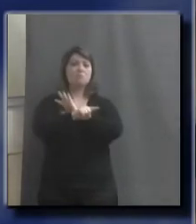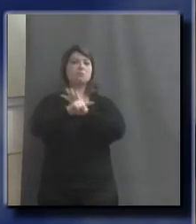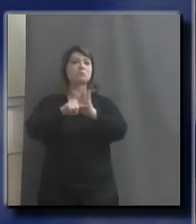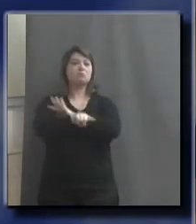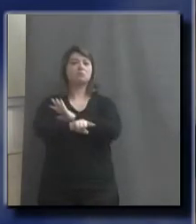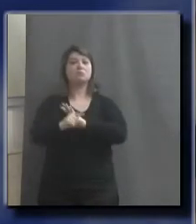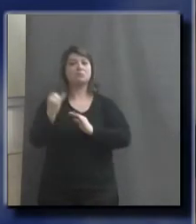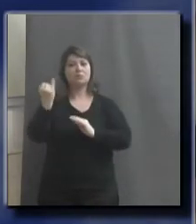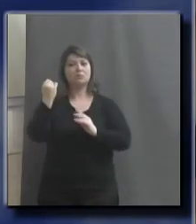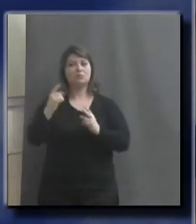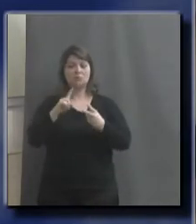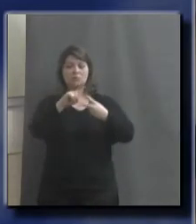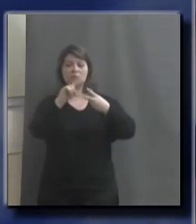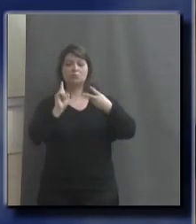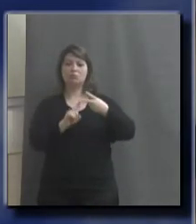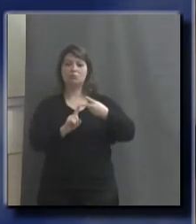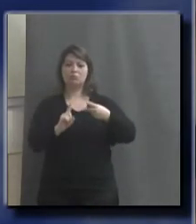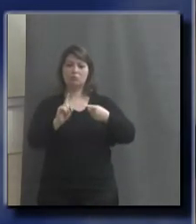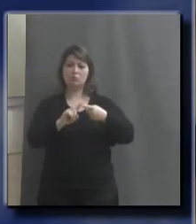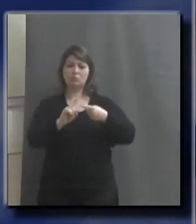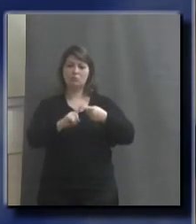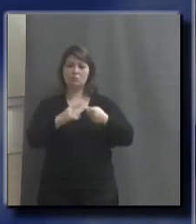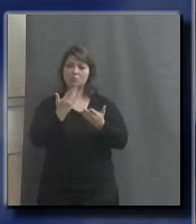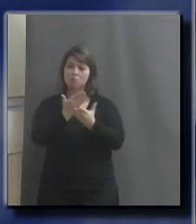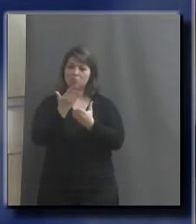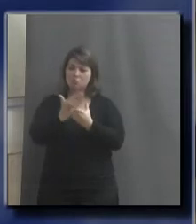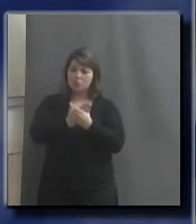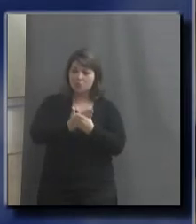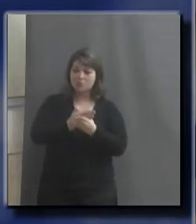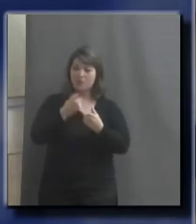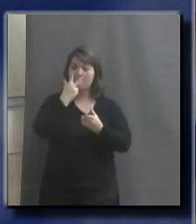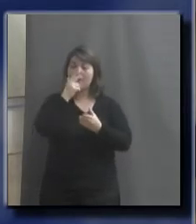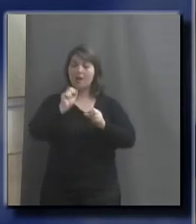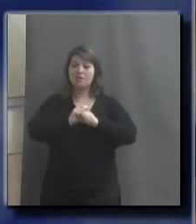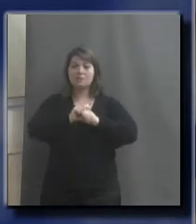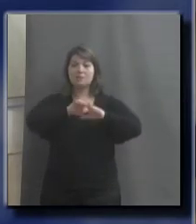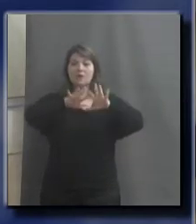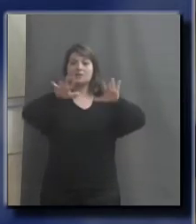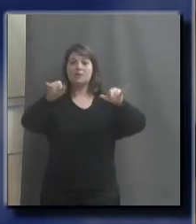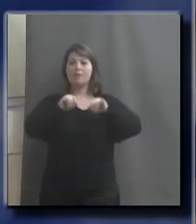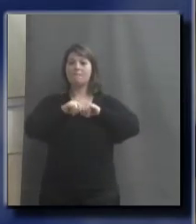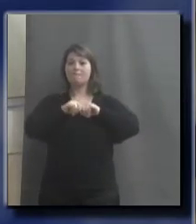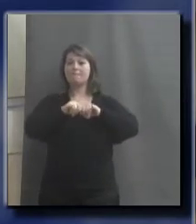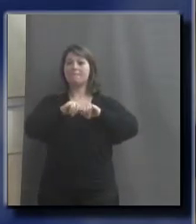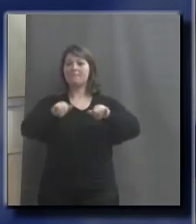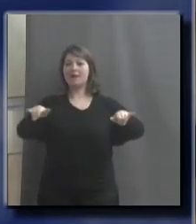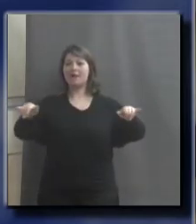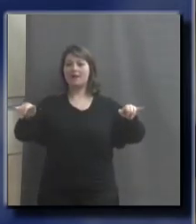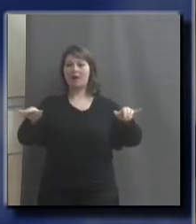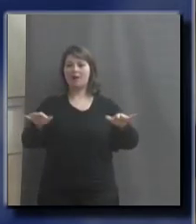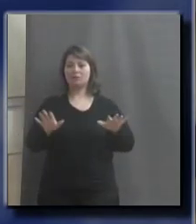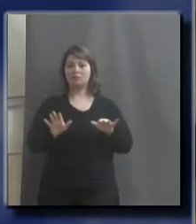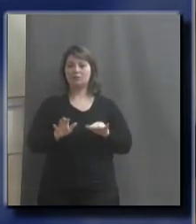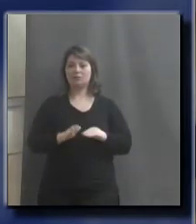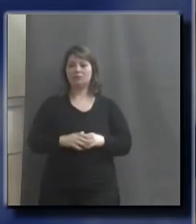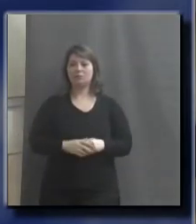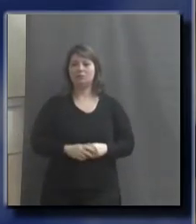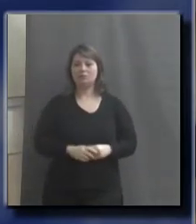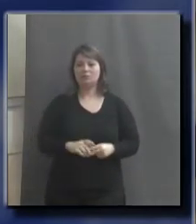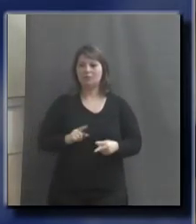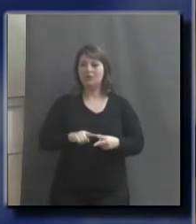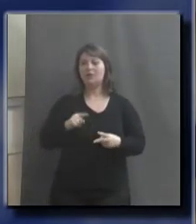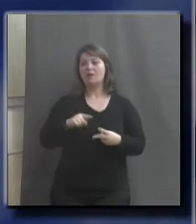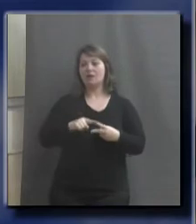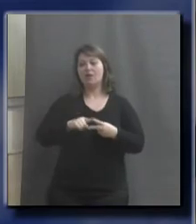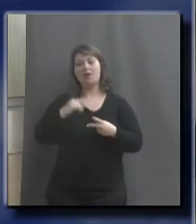Eu apontaria duas. É um processo de expansão de mercado brutal. Tem uma chave de